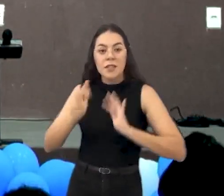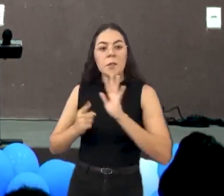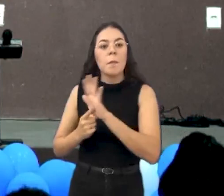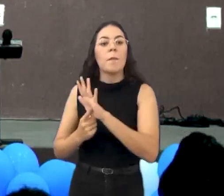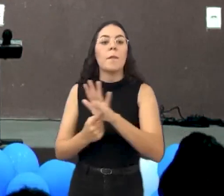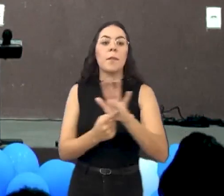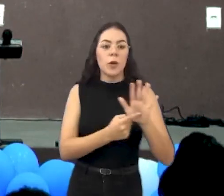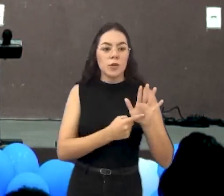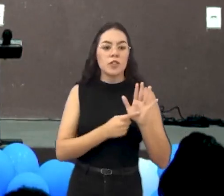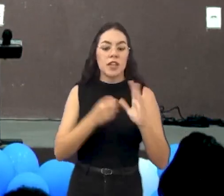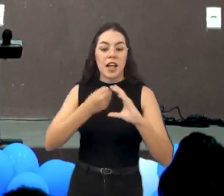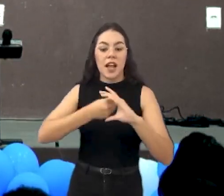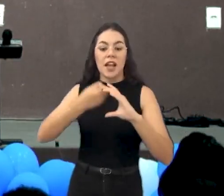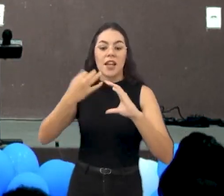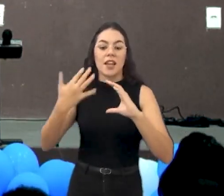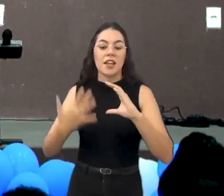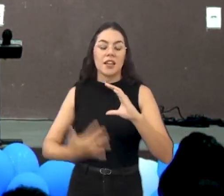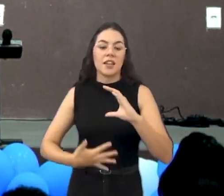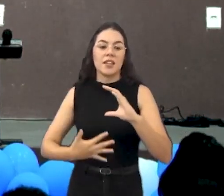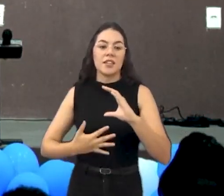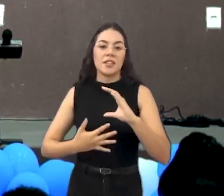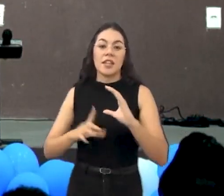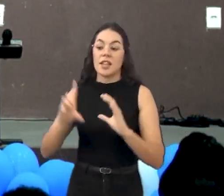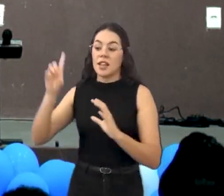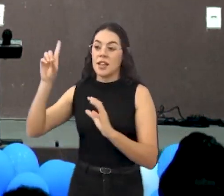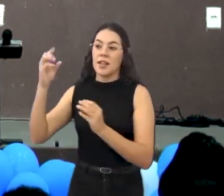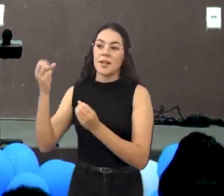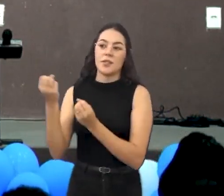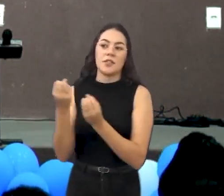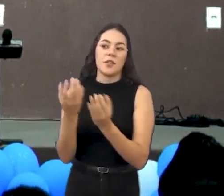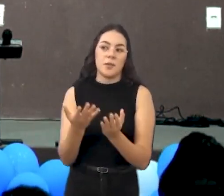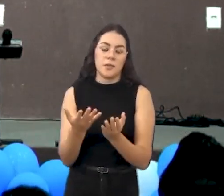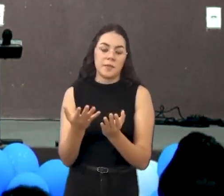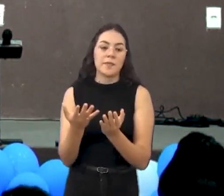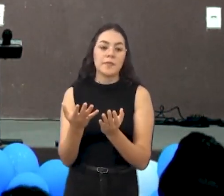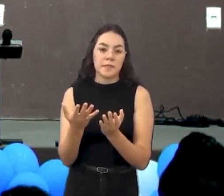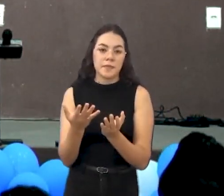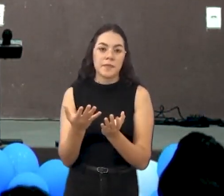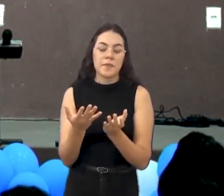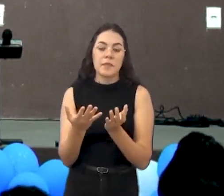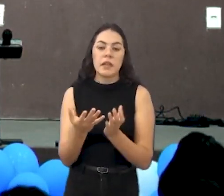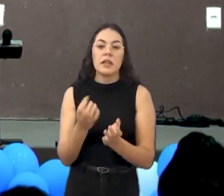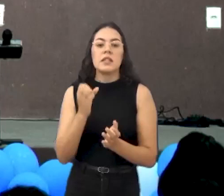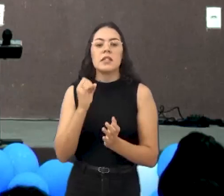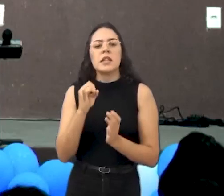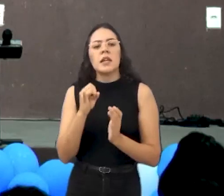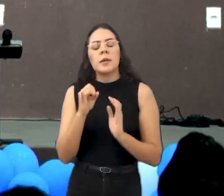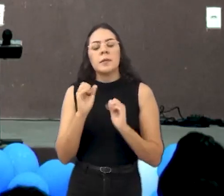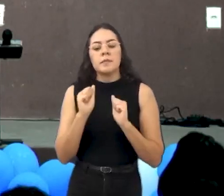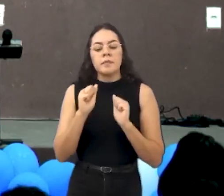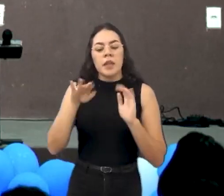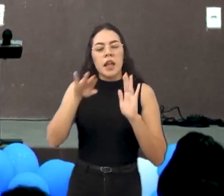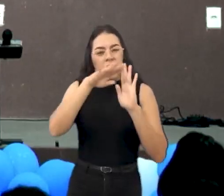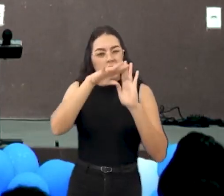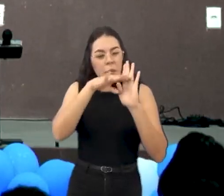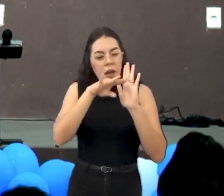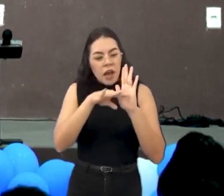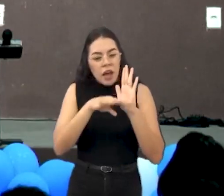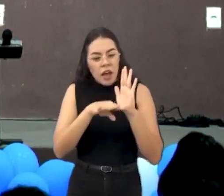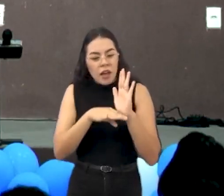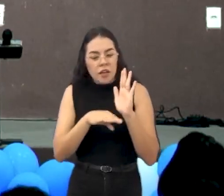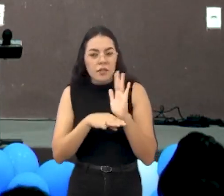evidenciar algumas características dadas por Jesus. Se nós fizermos uma lista, se eu te